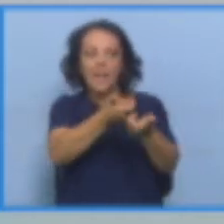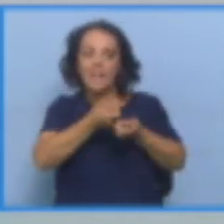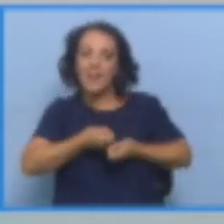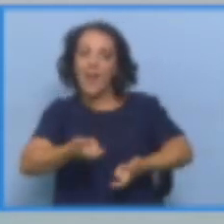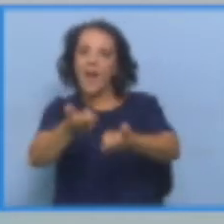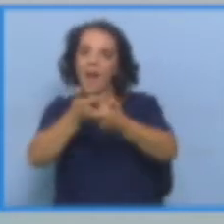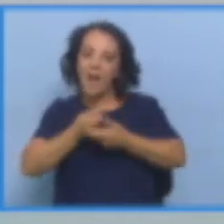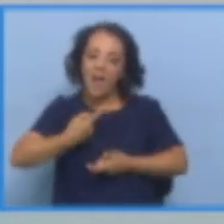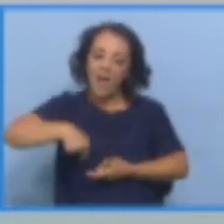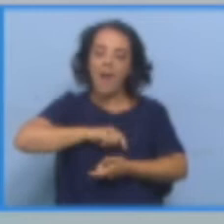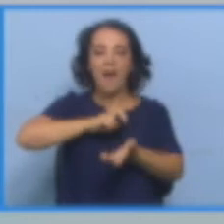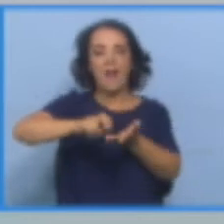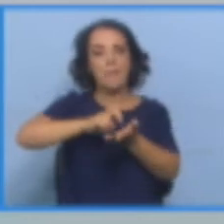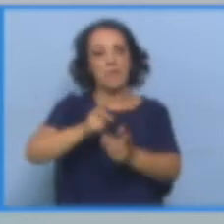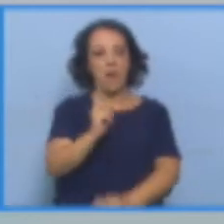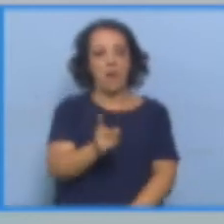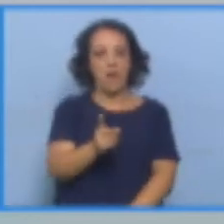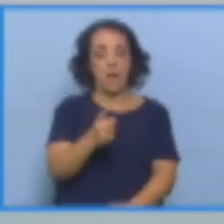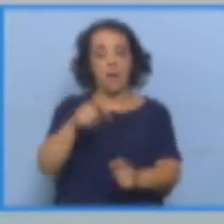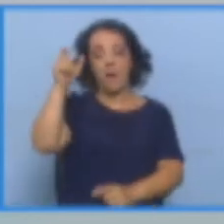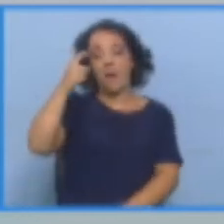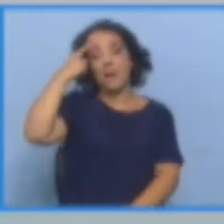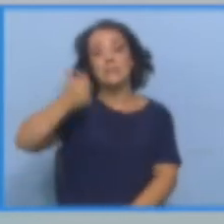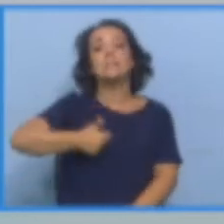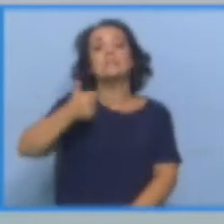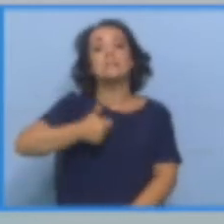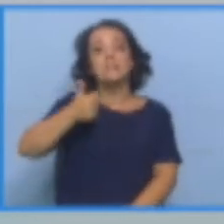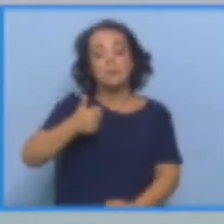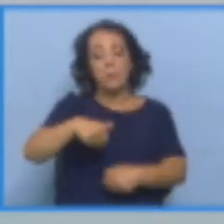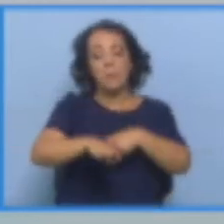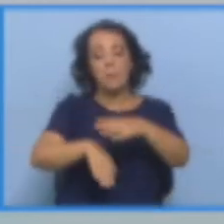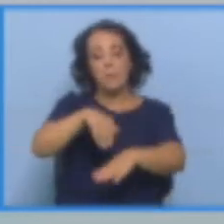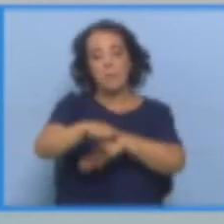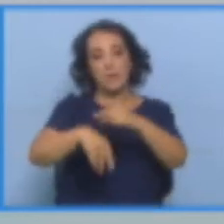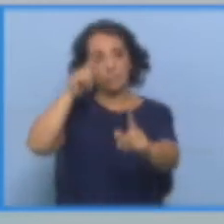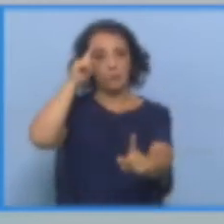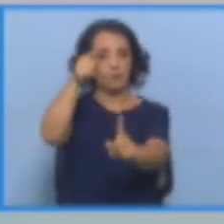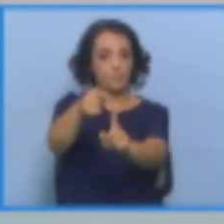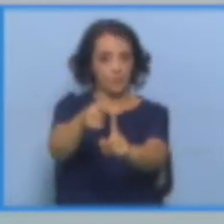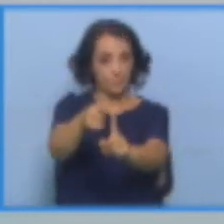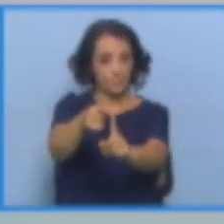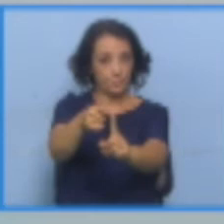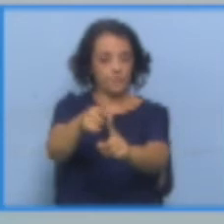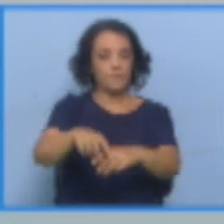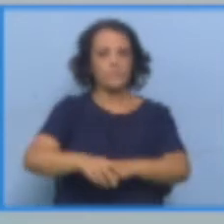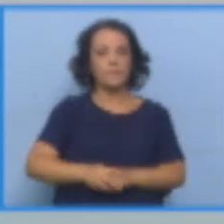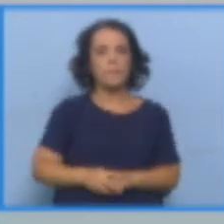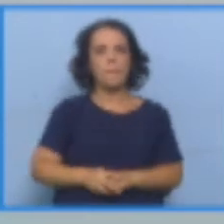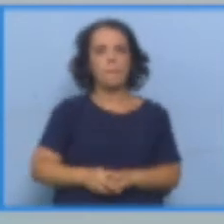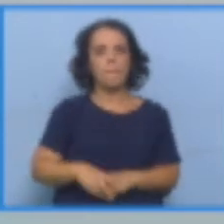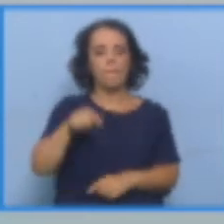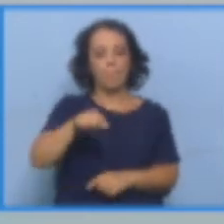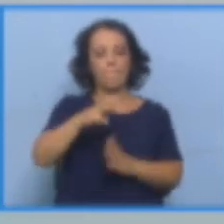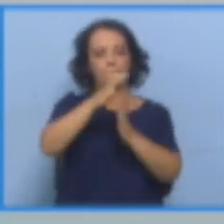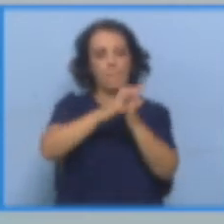qual podemos caminhar. E o que ele valoriza é todos os passos dados nessa direção. Acho que este texto devia ser relido